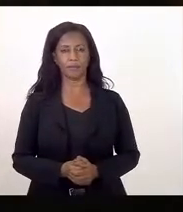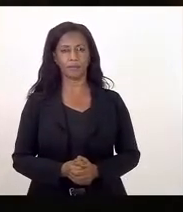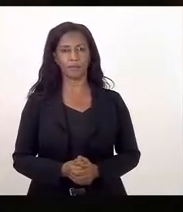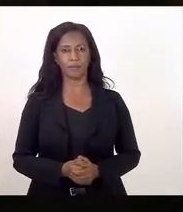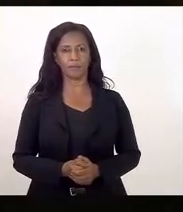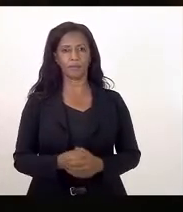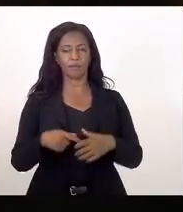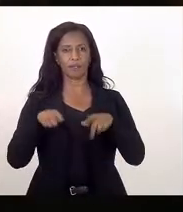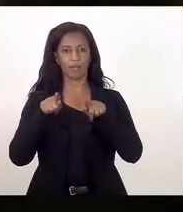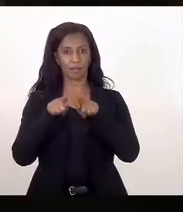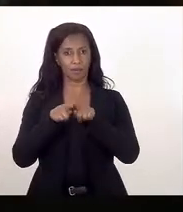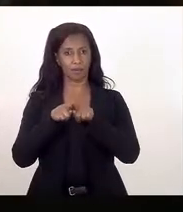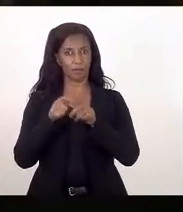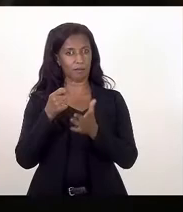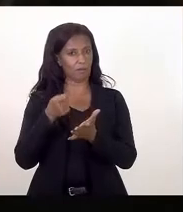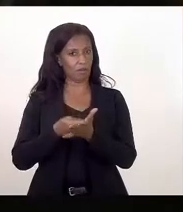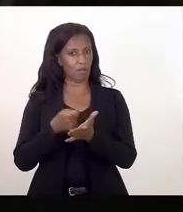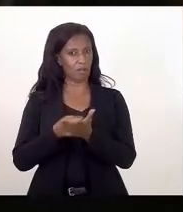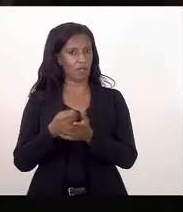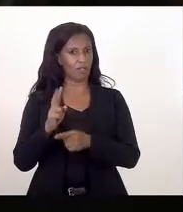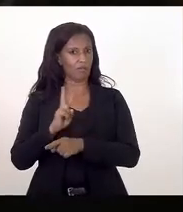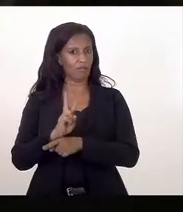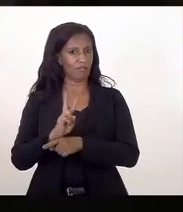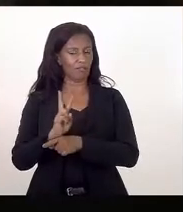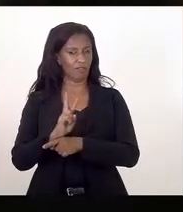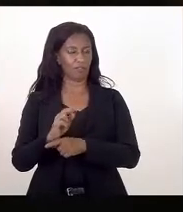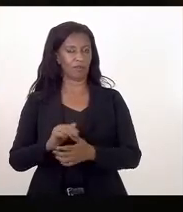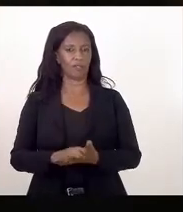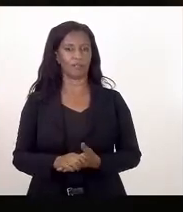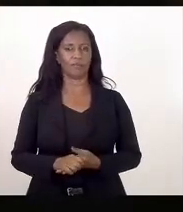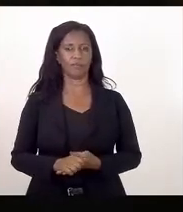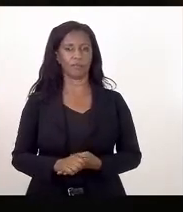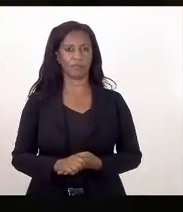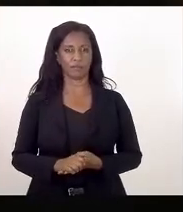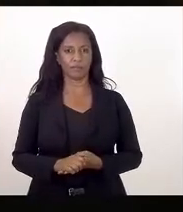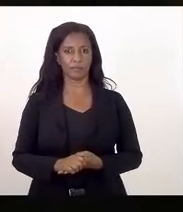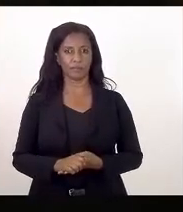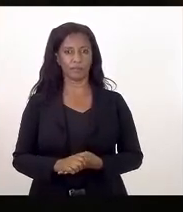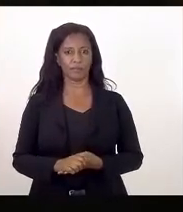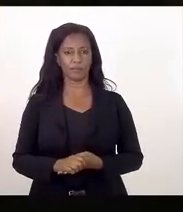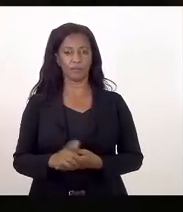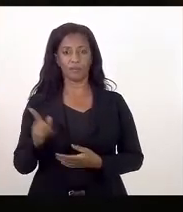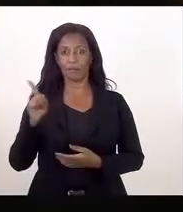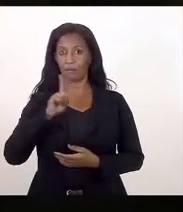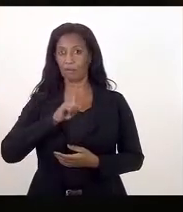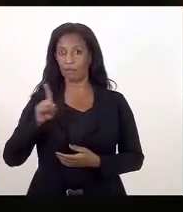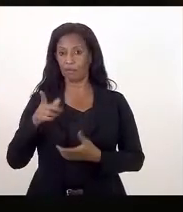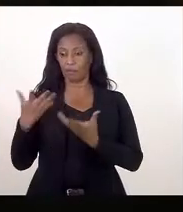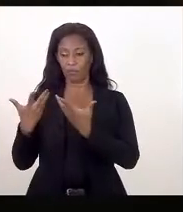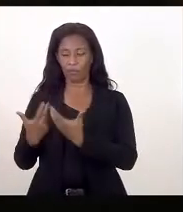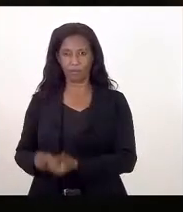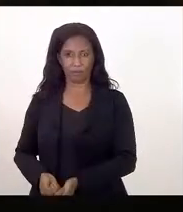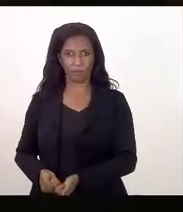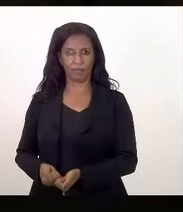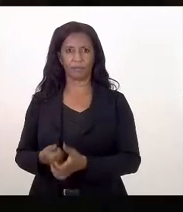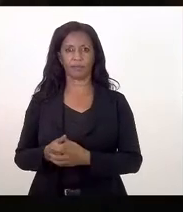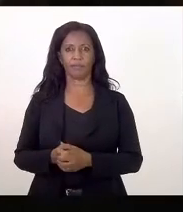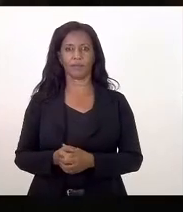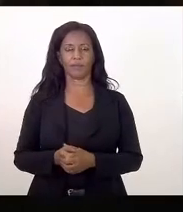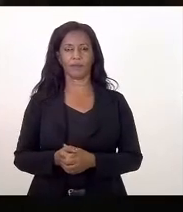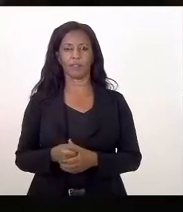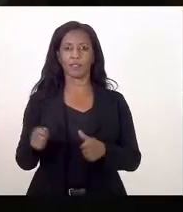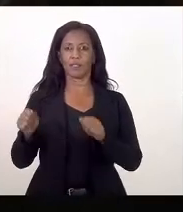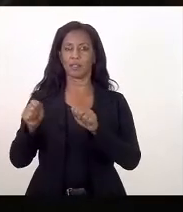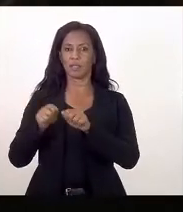também o regime de recuperação fiscal não permite que se